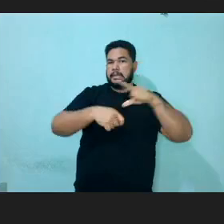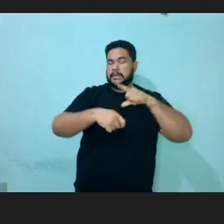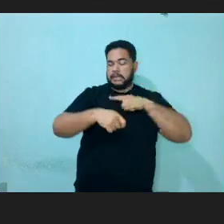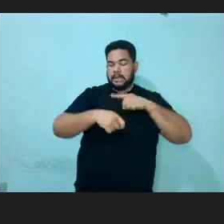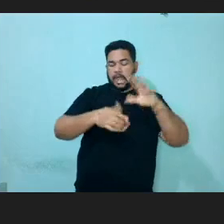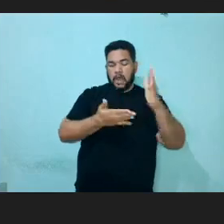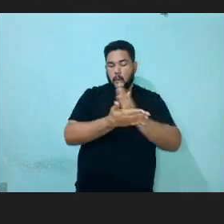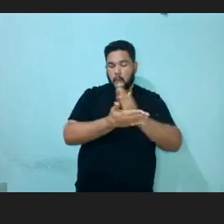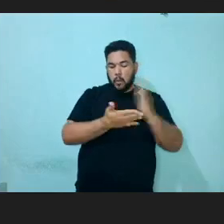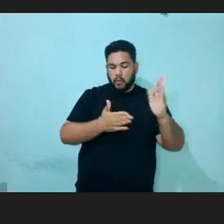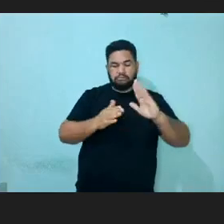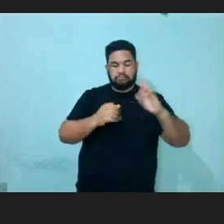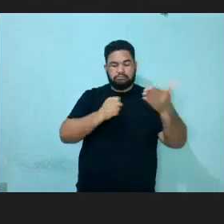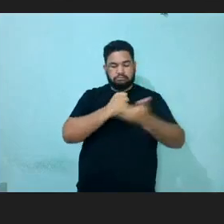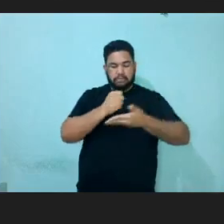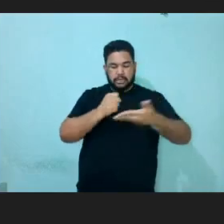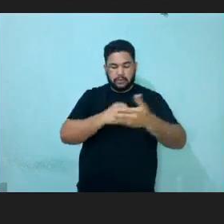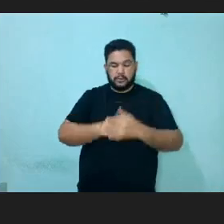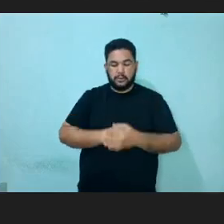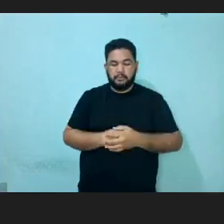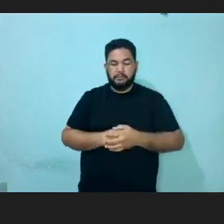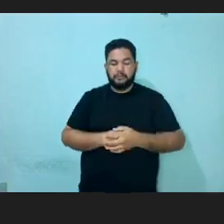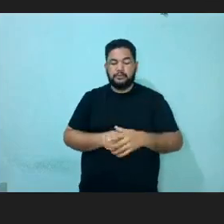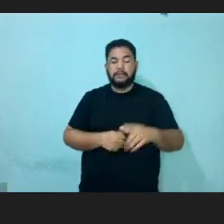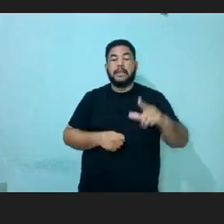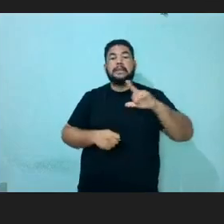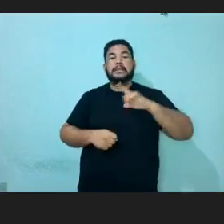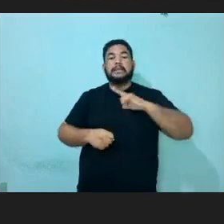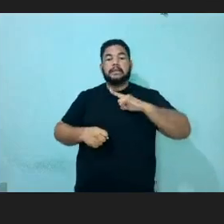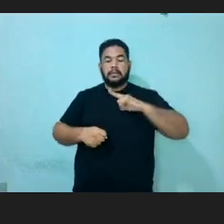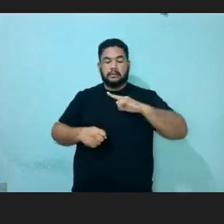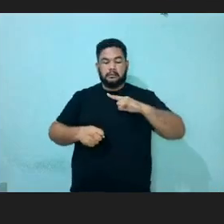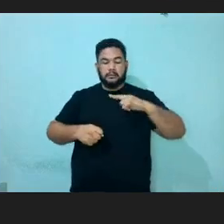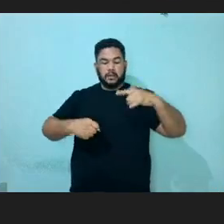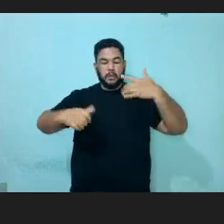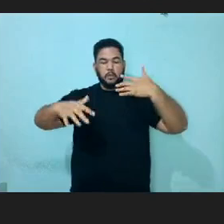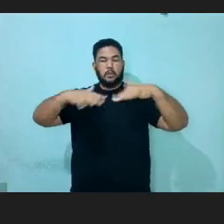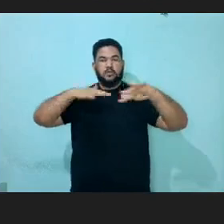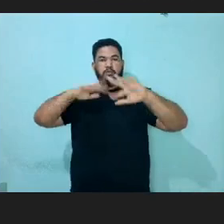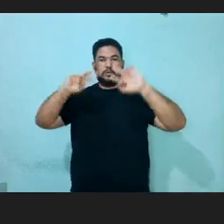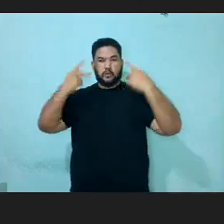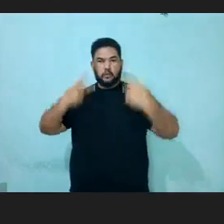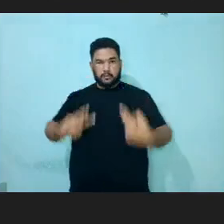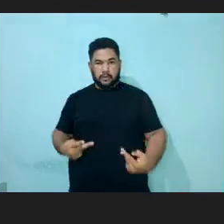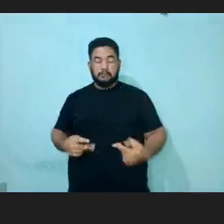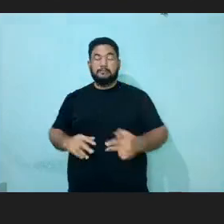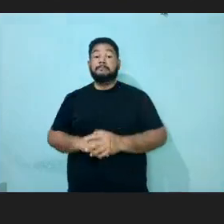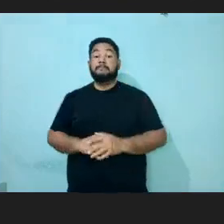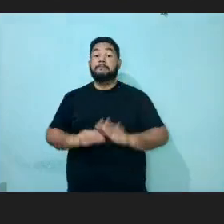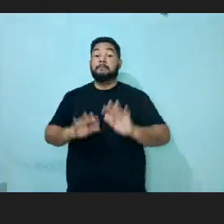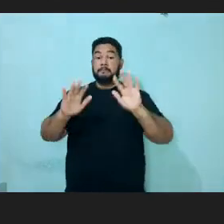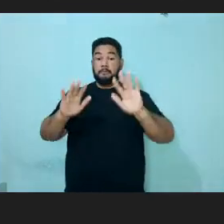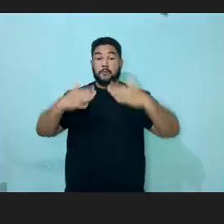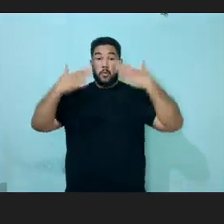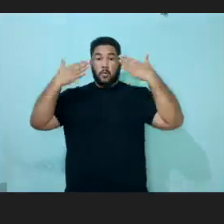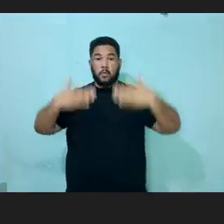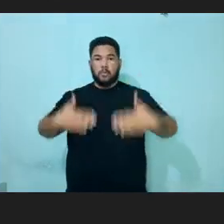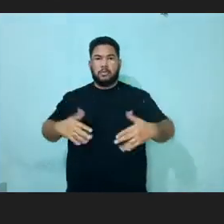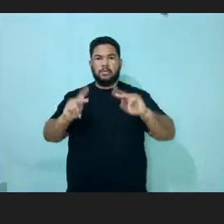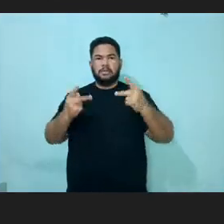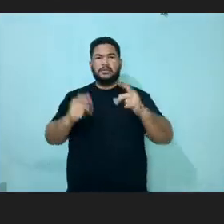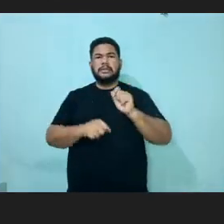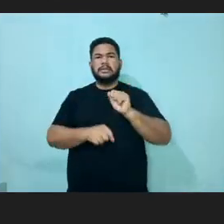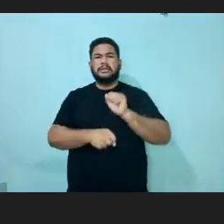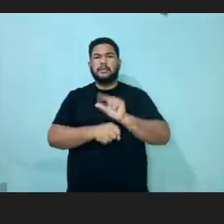Conceitos fundamentais. Movimento humano. O movimento humano, ele é. Deixa eu só ver, deixa eu se eu